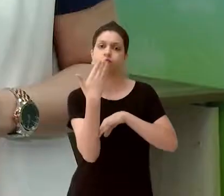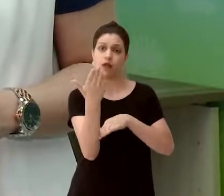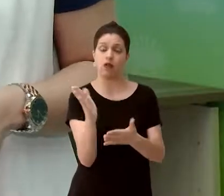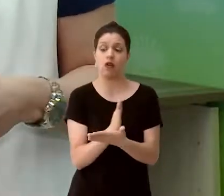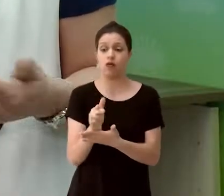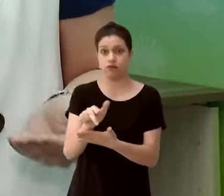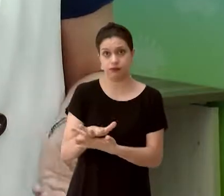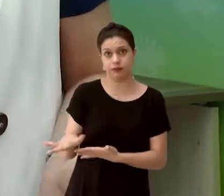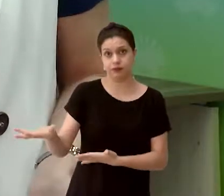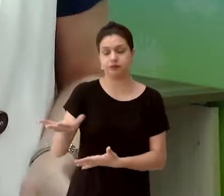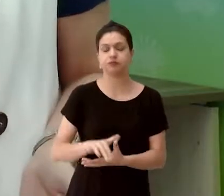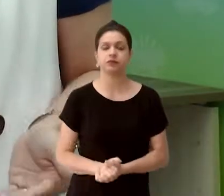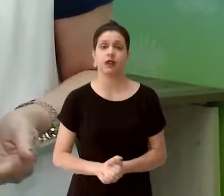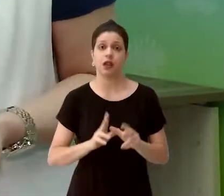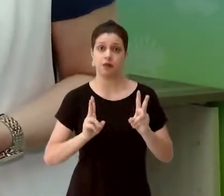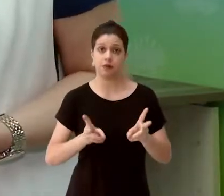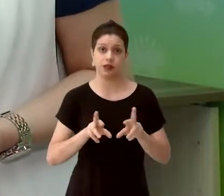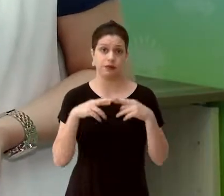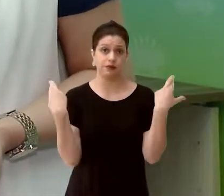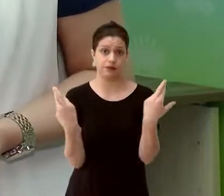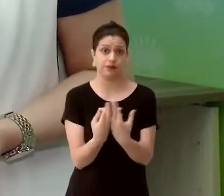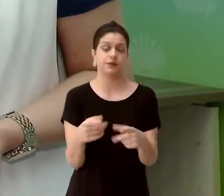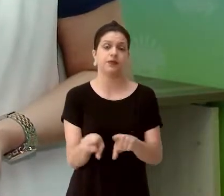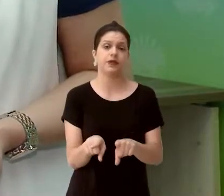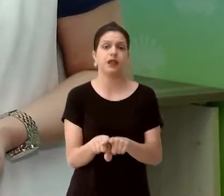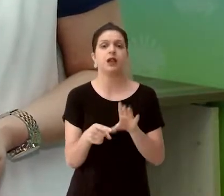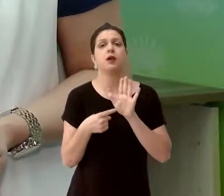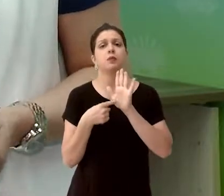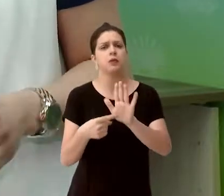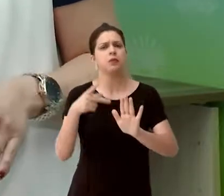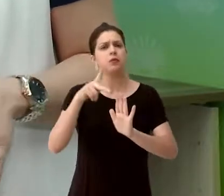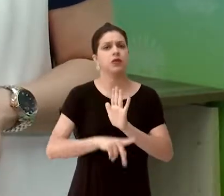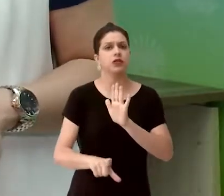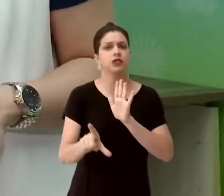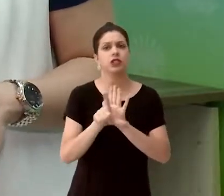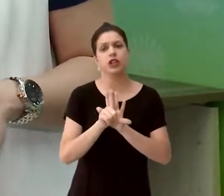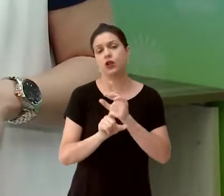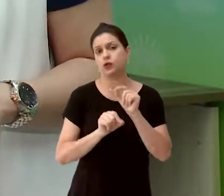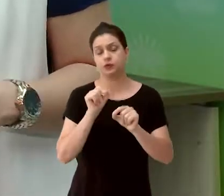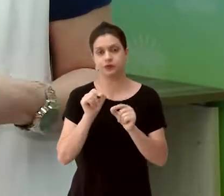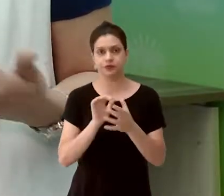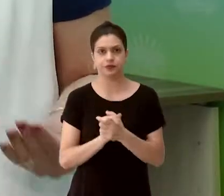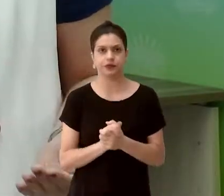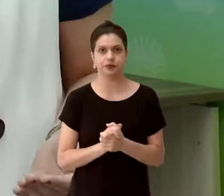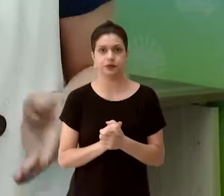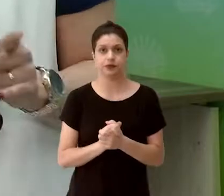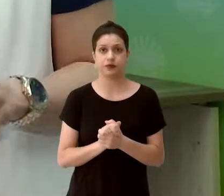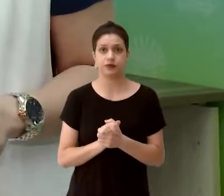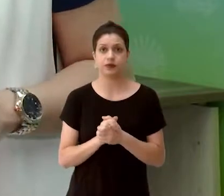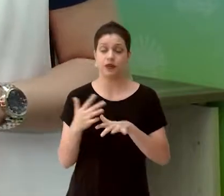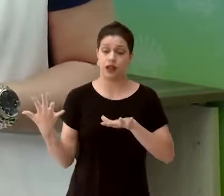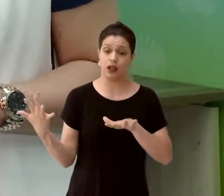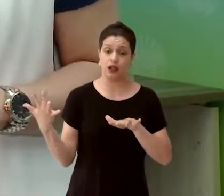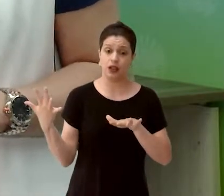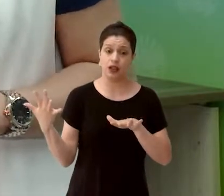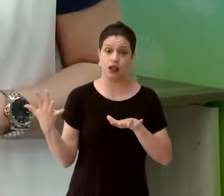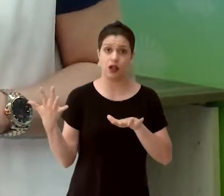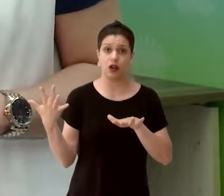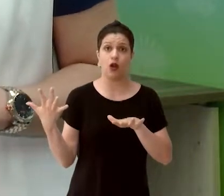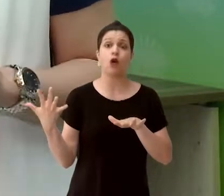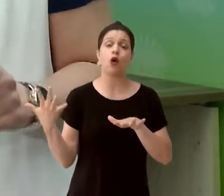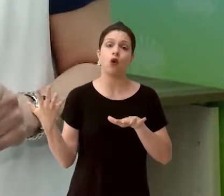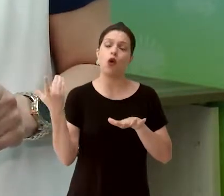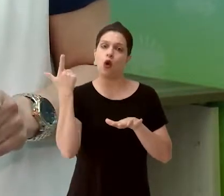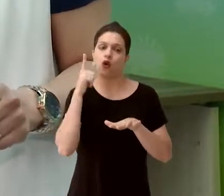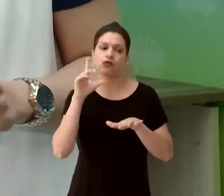áreas. Na mesma sessão, também foi apresentado o projeto de lei que dispõe sobre a inclusão da língua brasileira de